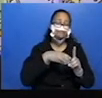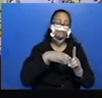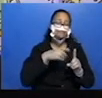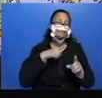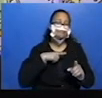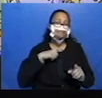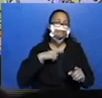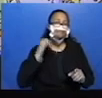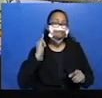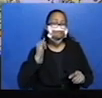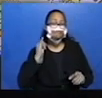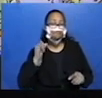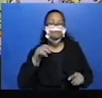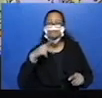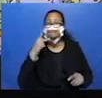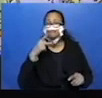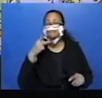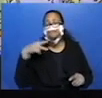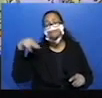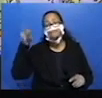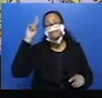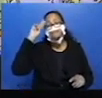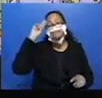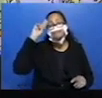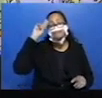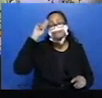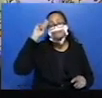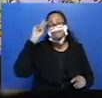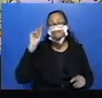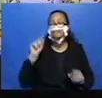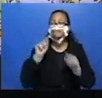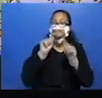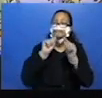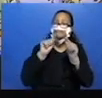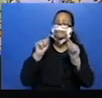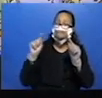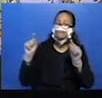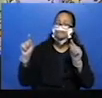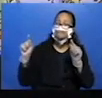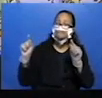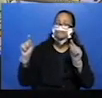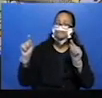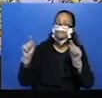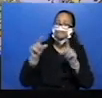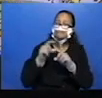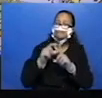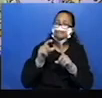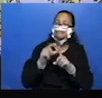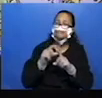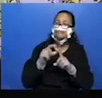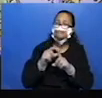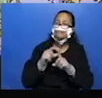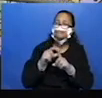tá bom? Olha lá, grifou Luciano e eu, ele e